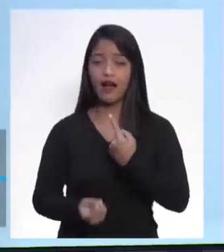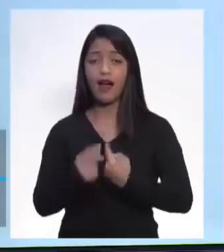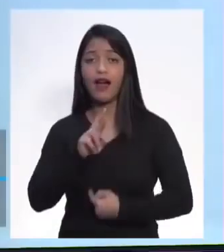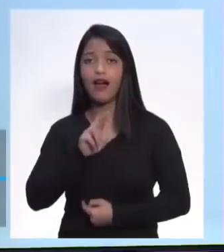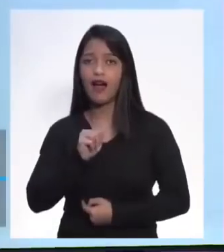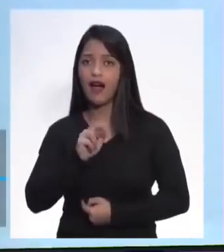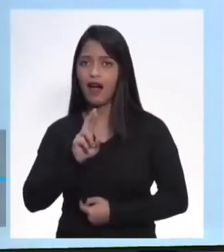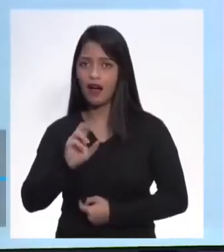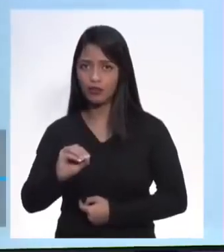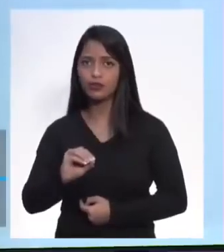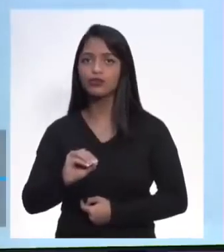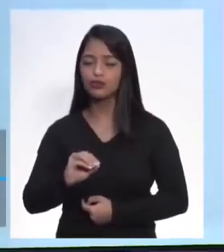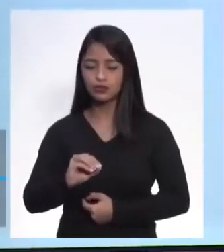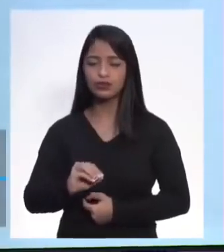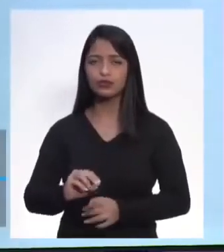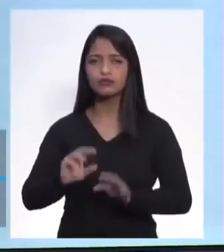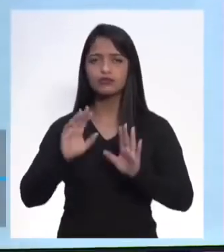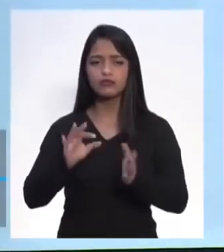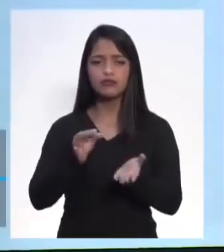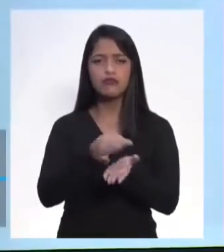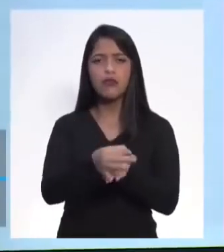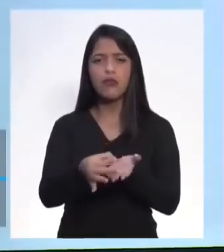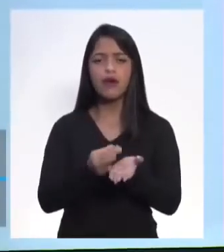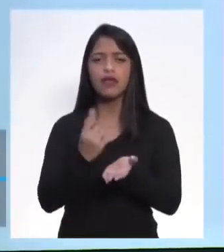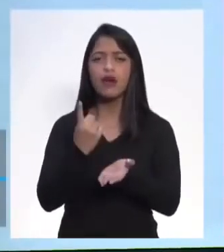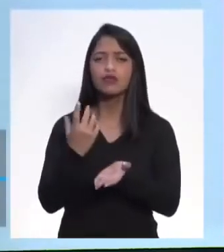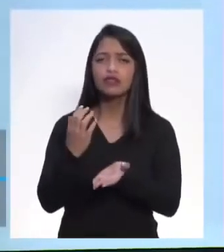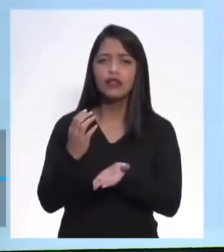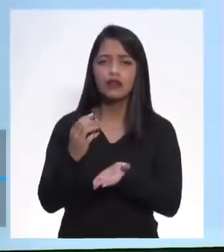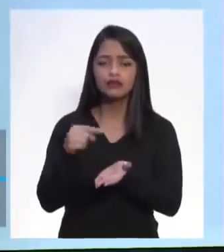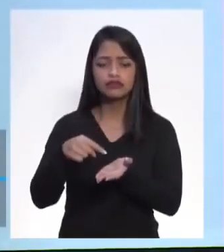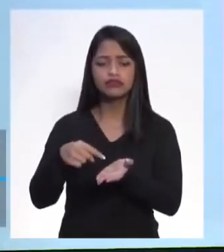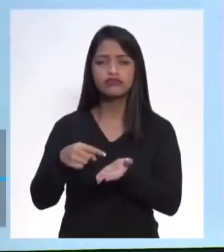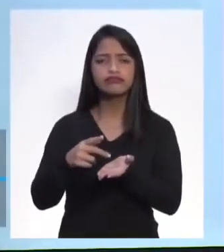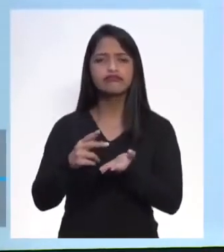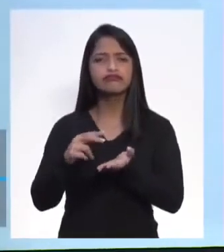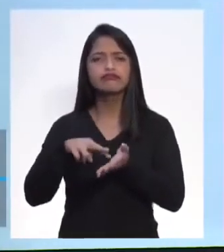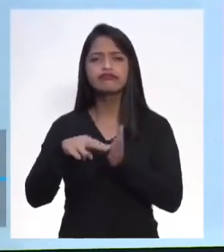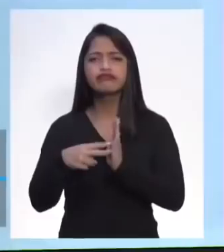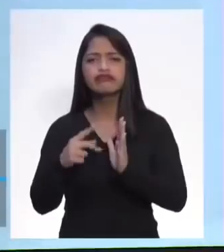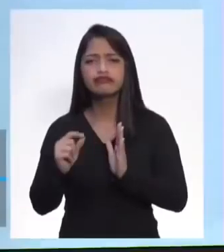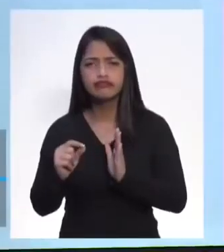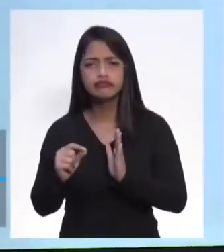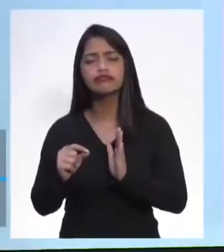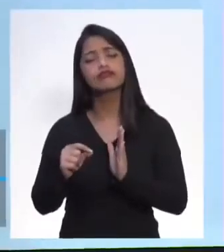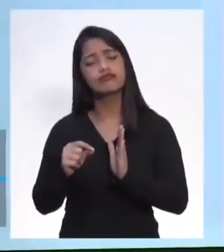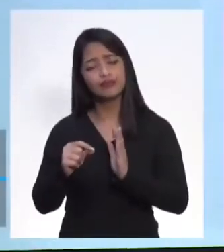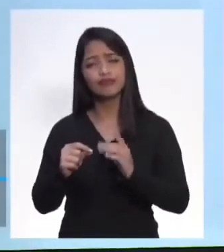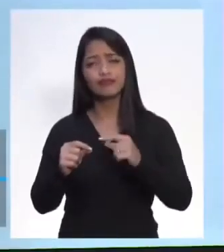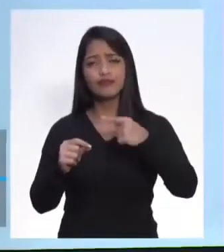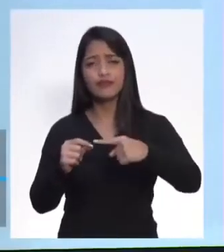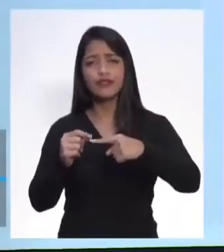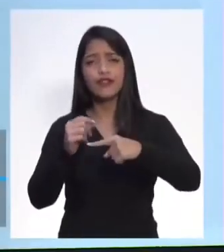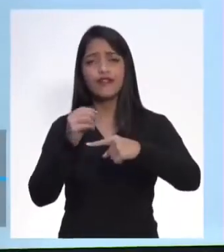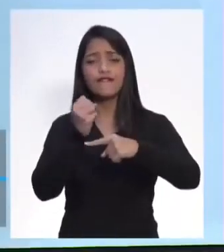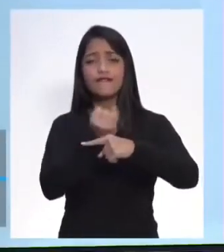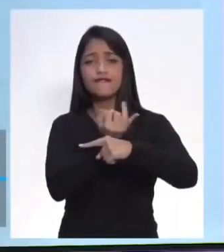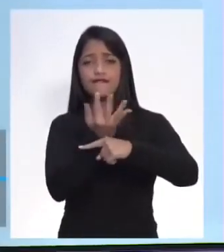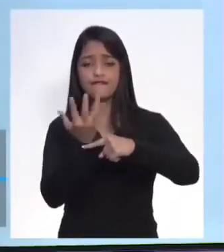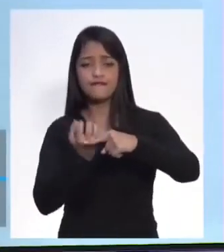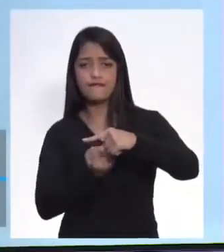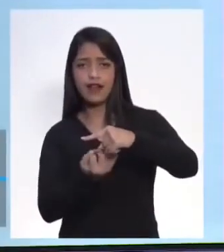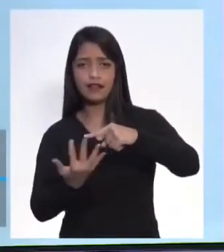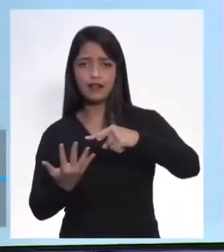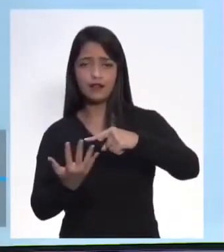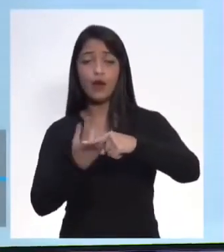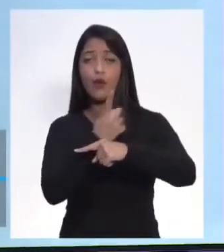que essa moedinha de 1 centavo ela representa? Ela representa uma fração de um real. Ou seja,